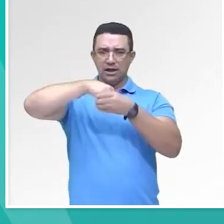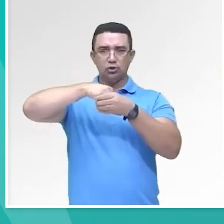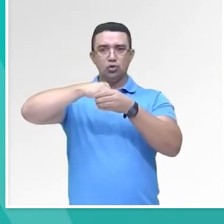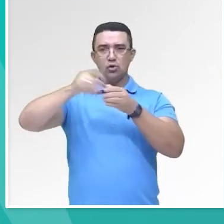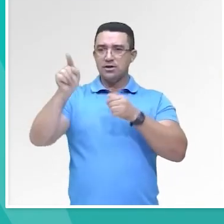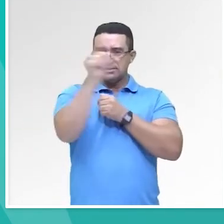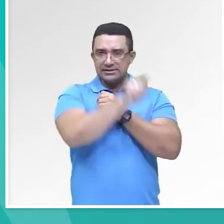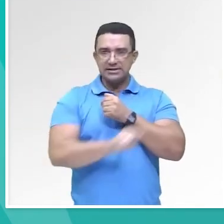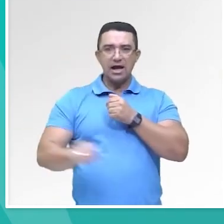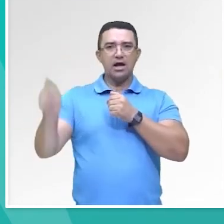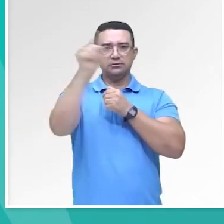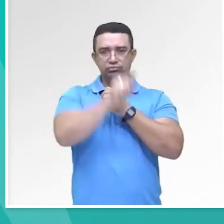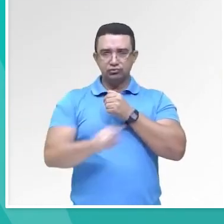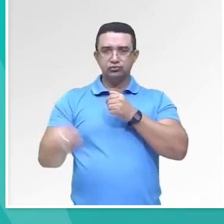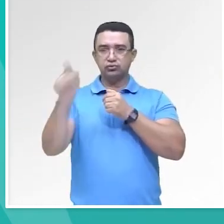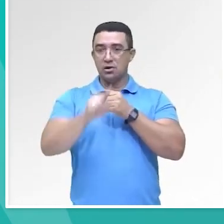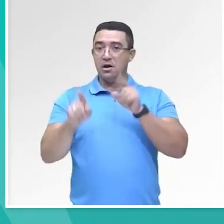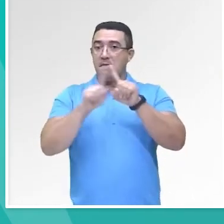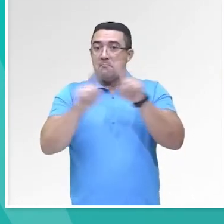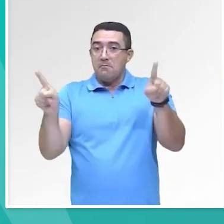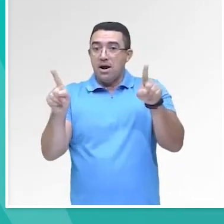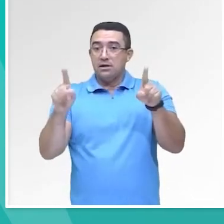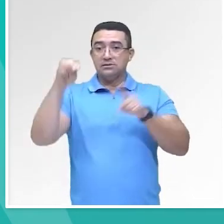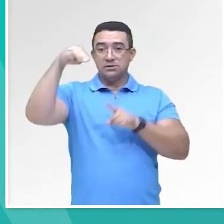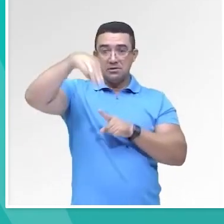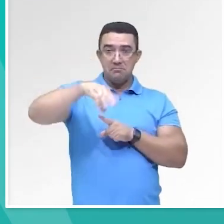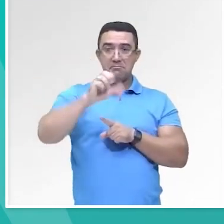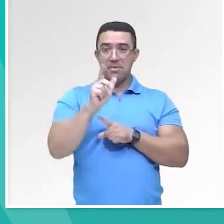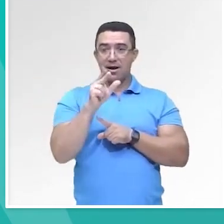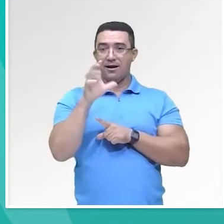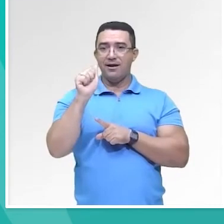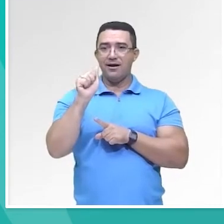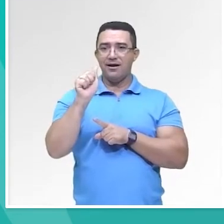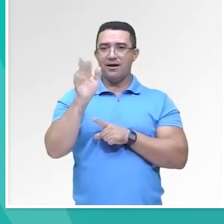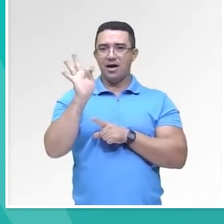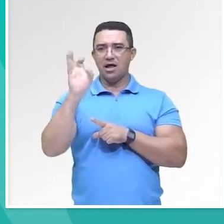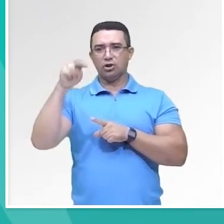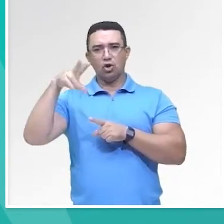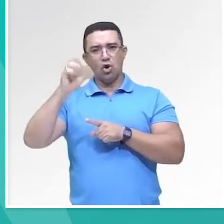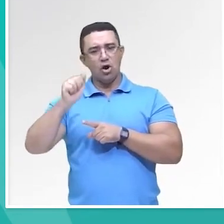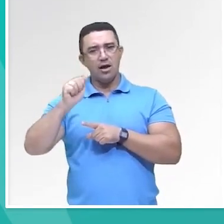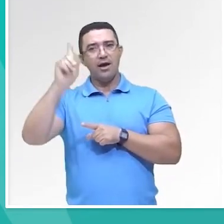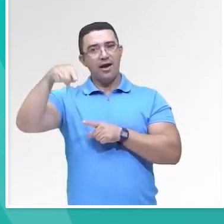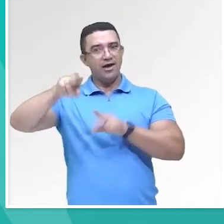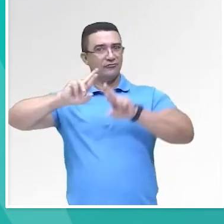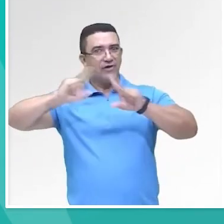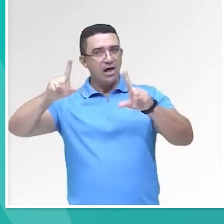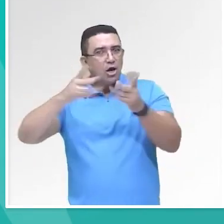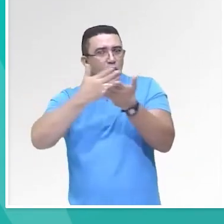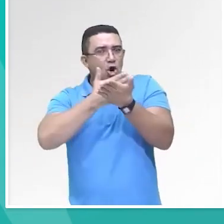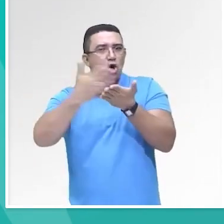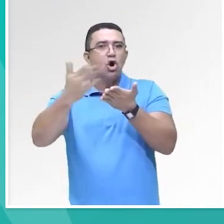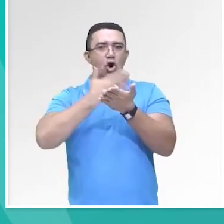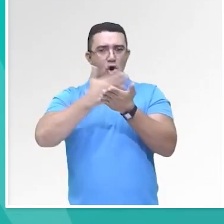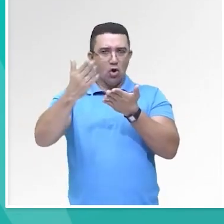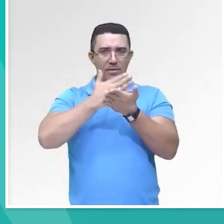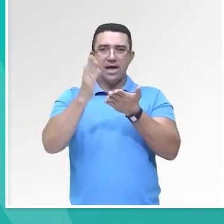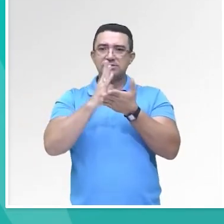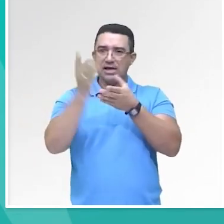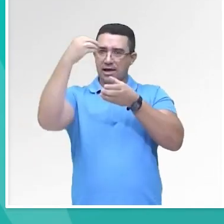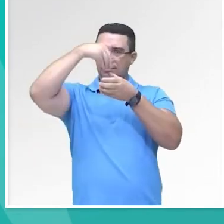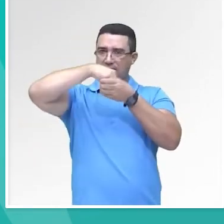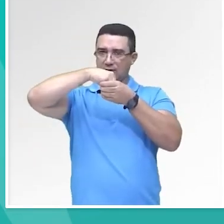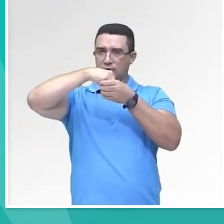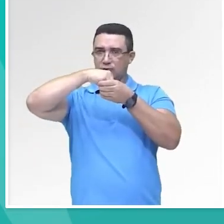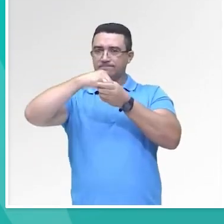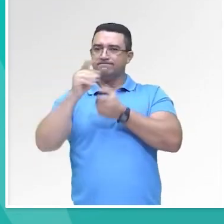naquelas raias. A maratona é diferente, ela inicia e termina dentro do estádio, mas o seu